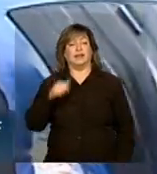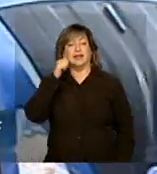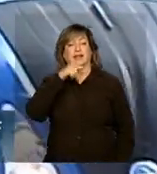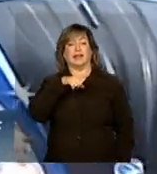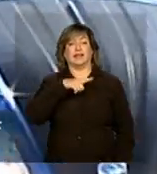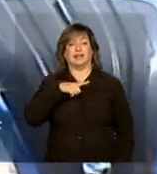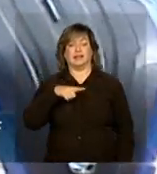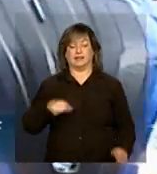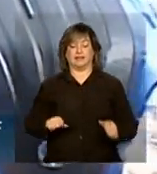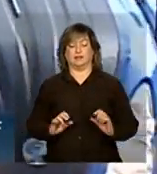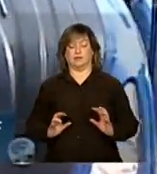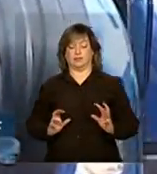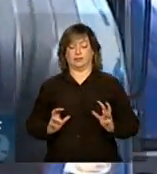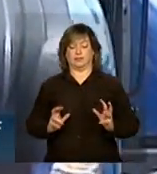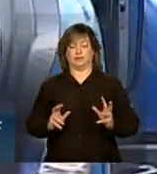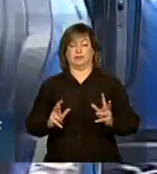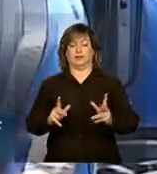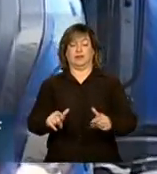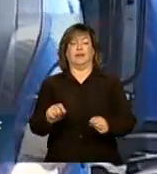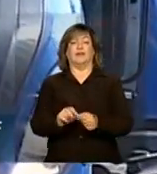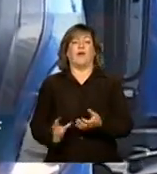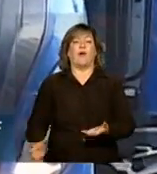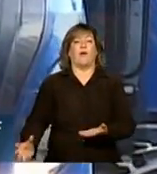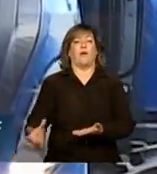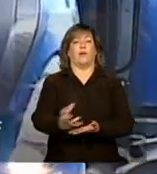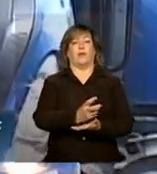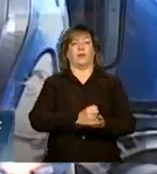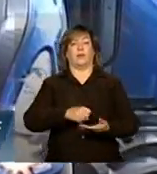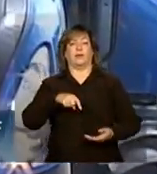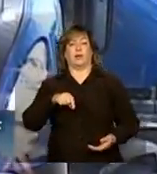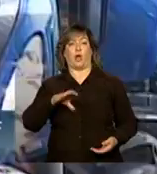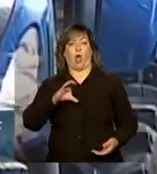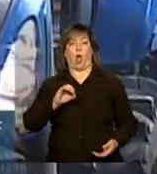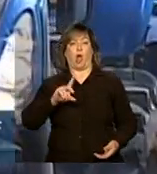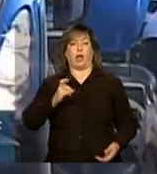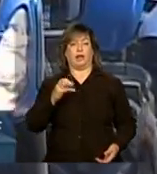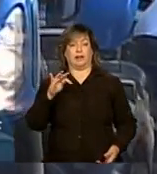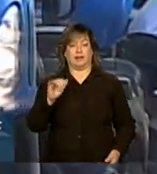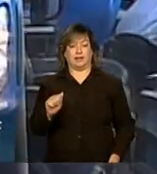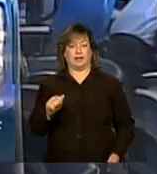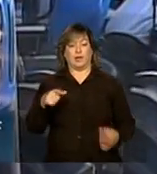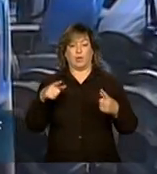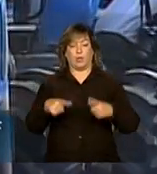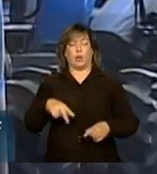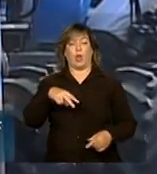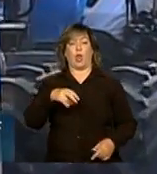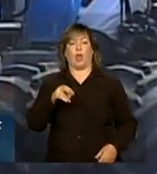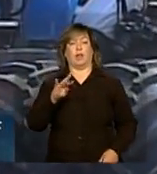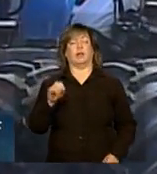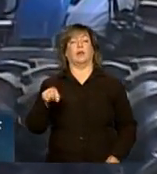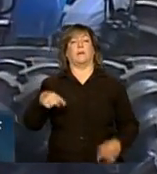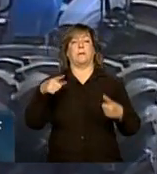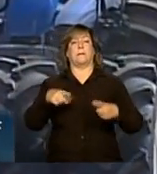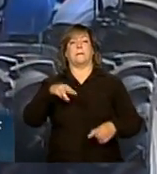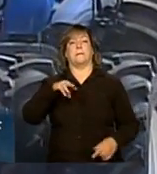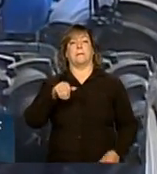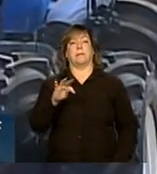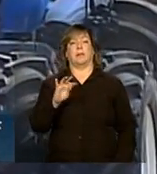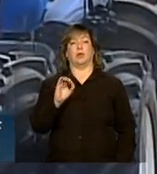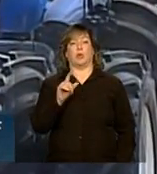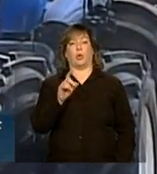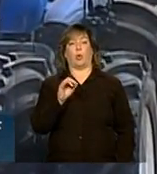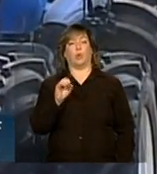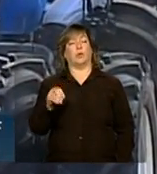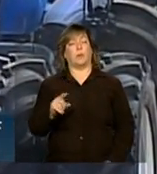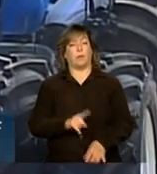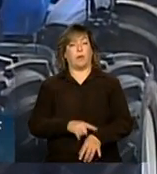momento está percorrendo uma Lavoura de soja no Norte do Estado de Mato Grosso